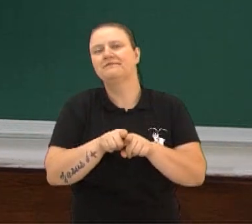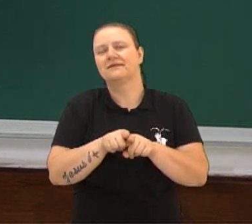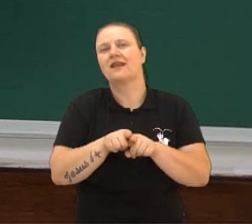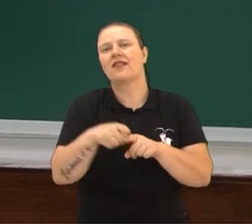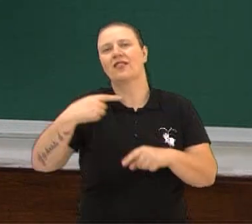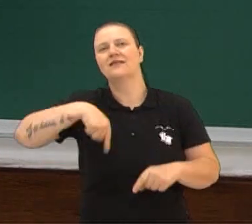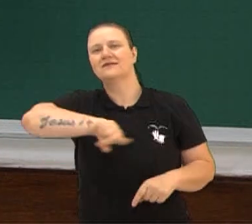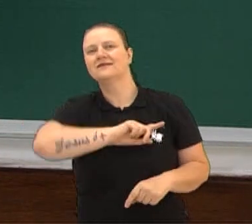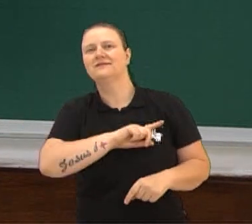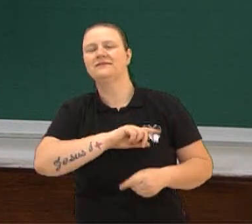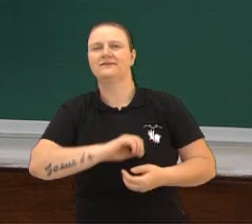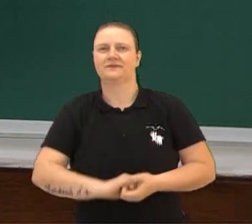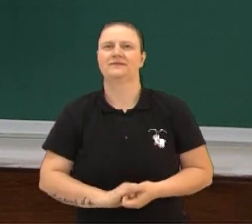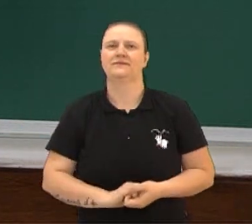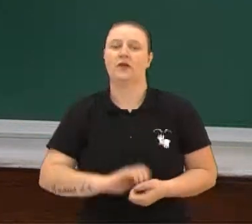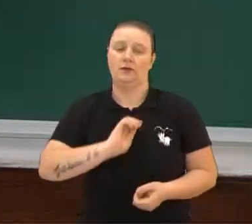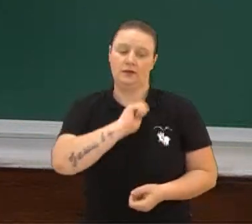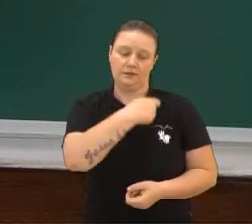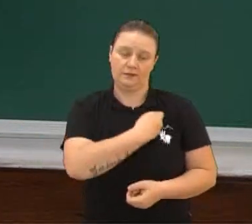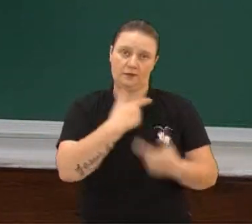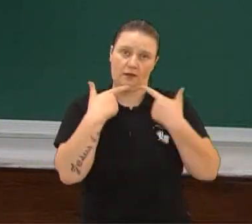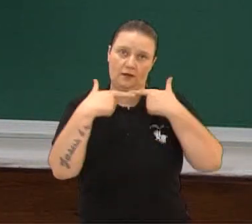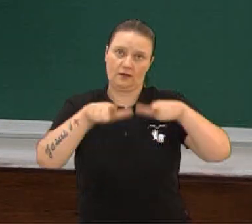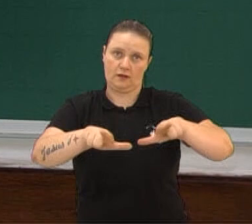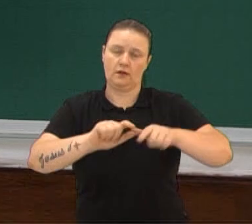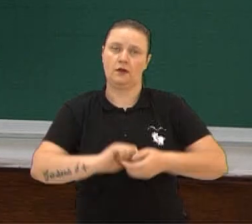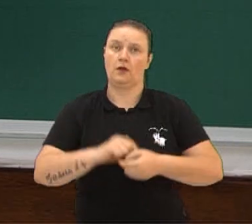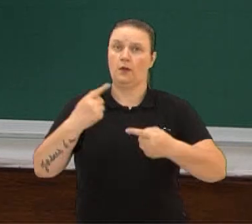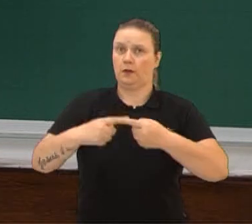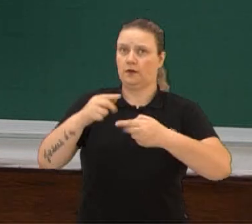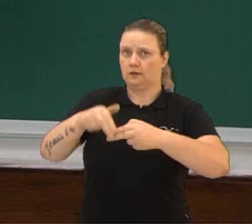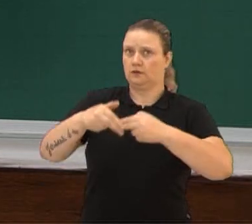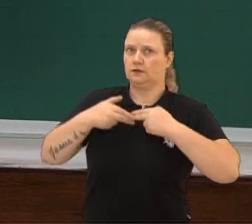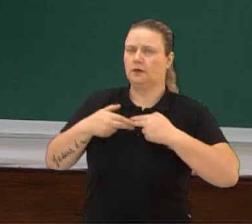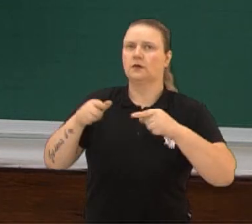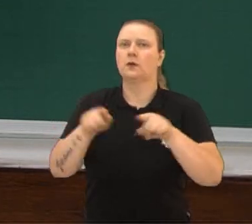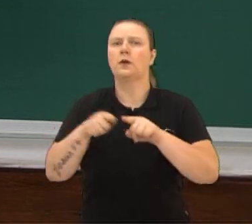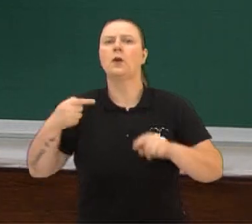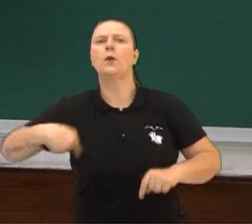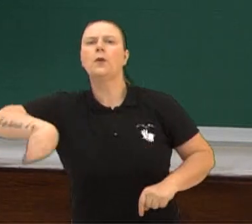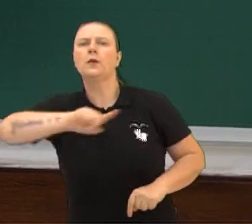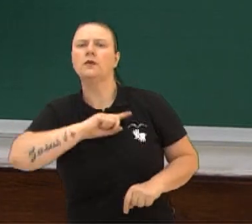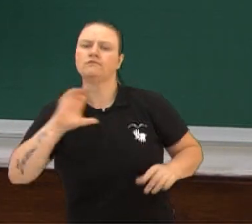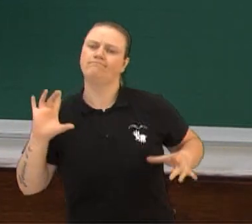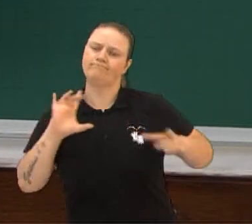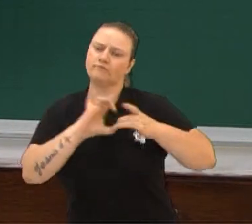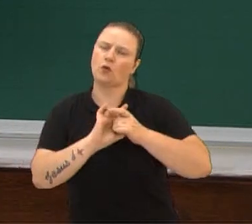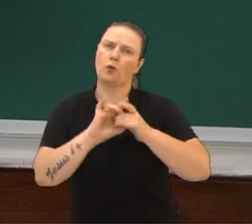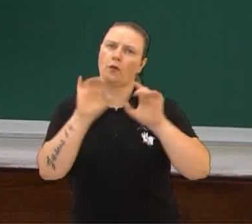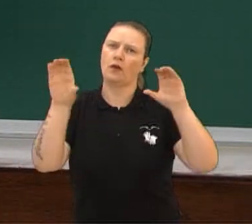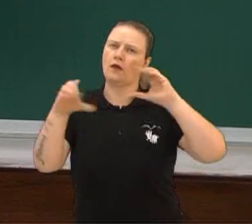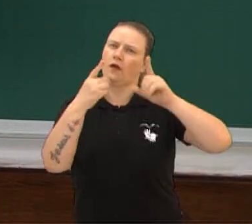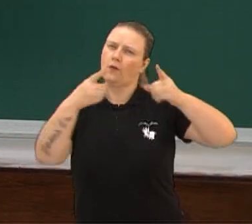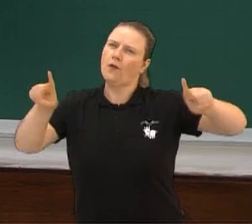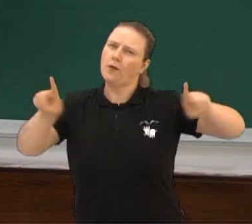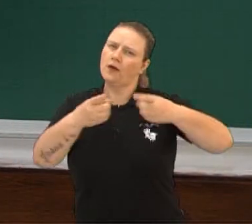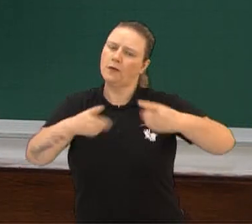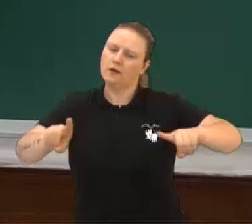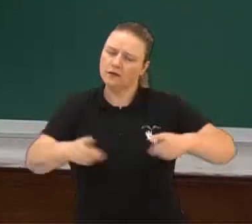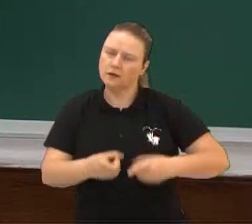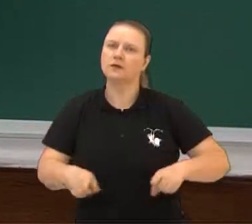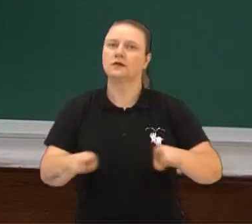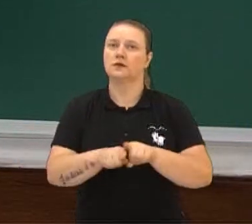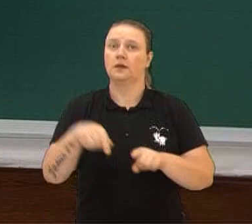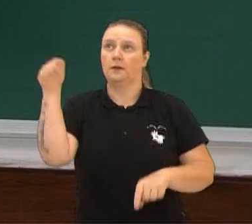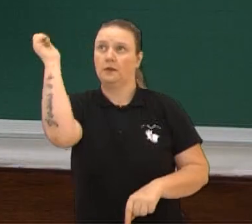Latinos da parte que falam espanhol. Então, por isso, nós estamos inclusos na canção lá. Brasil e